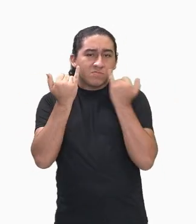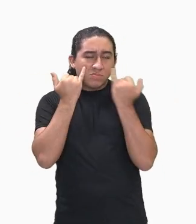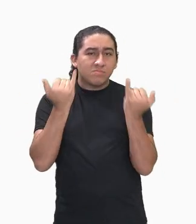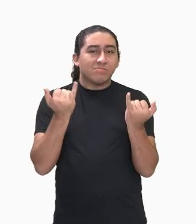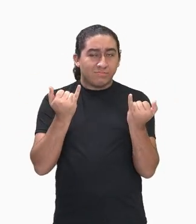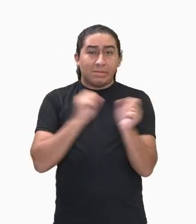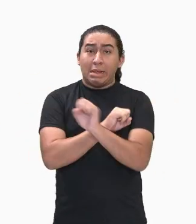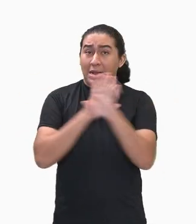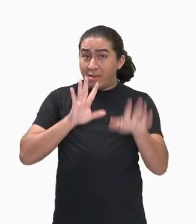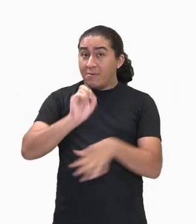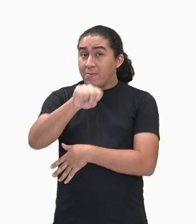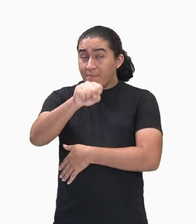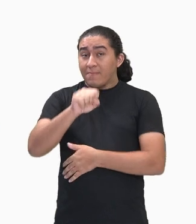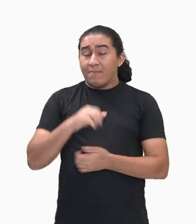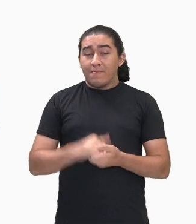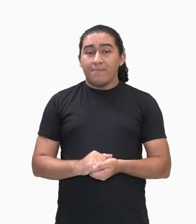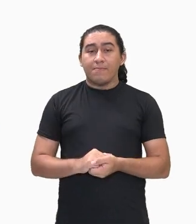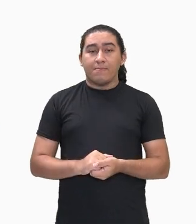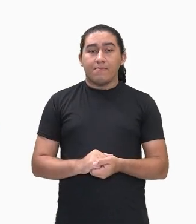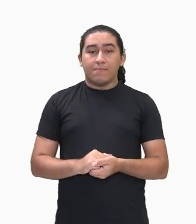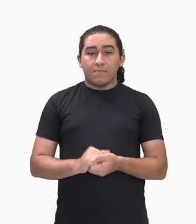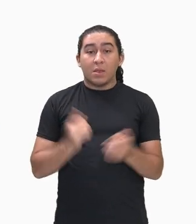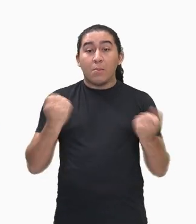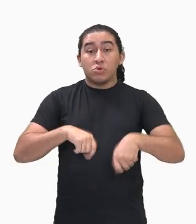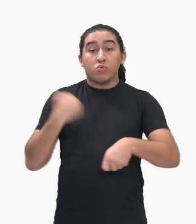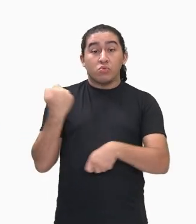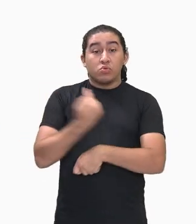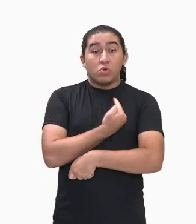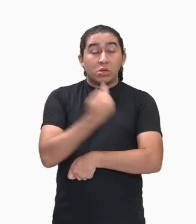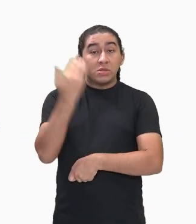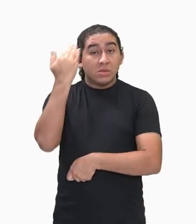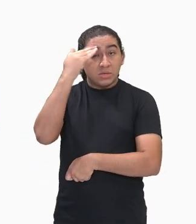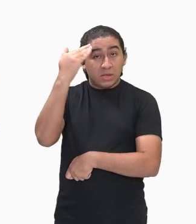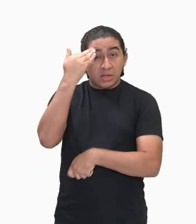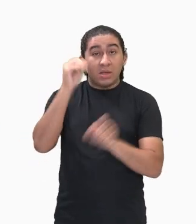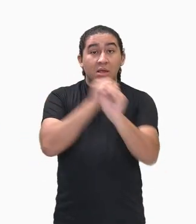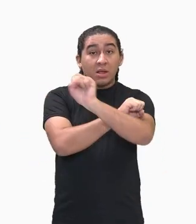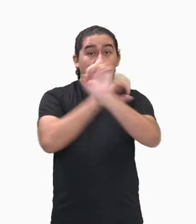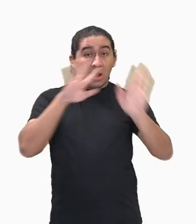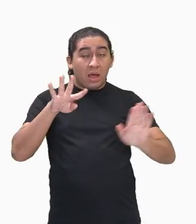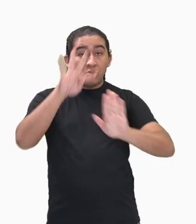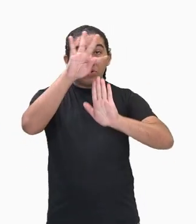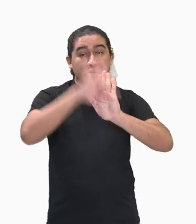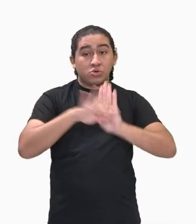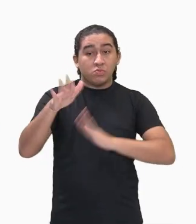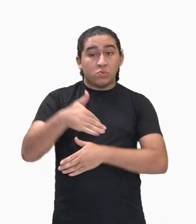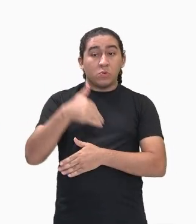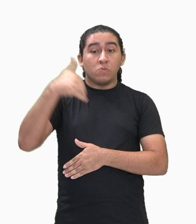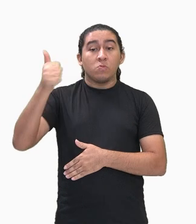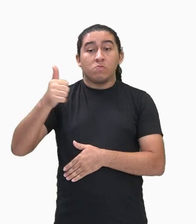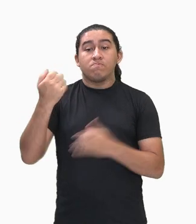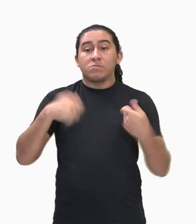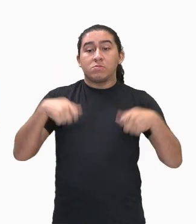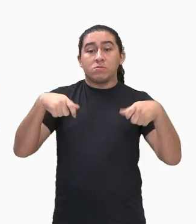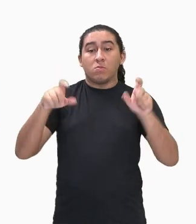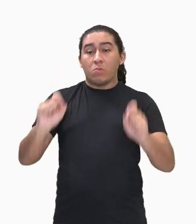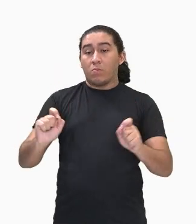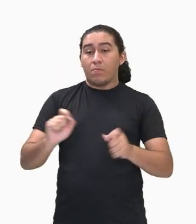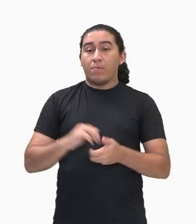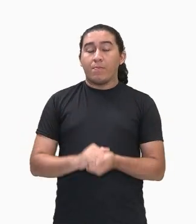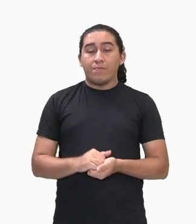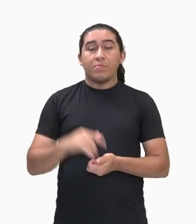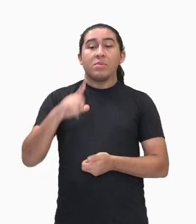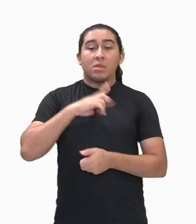que está, Para que a gente entenda um texto melhor, vai ter